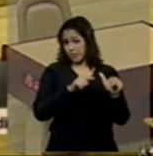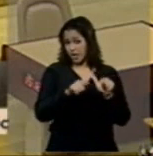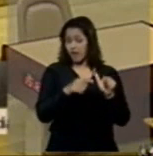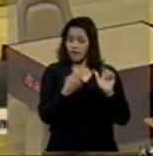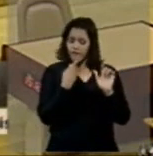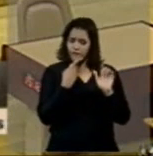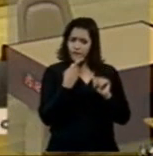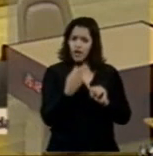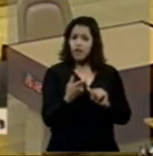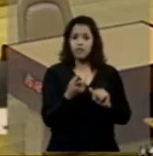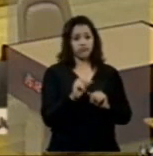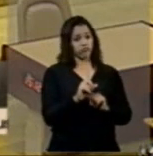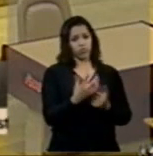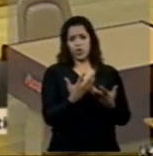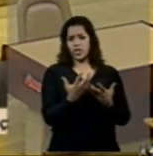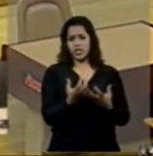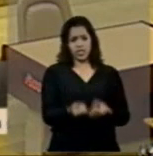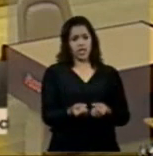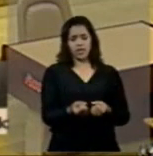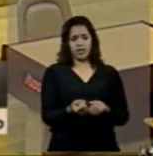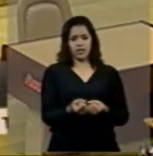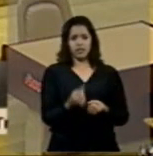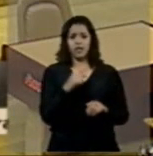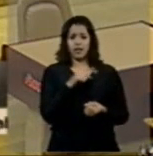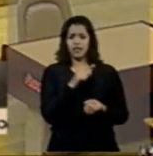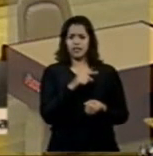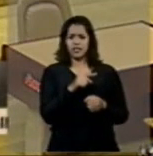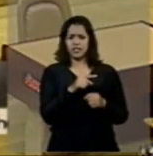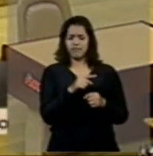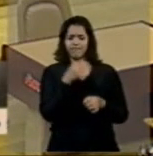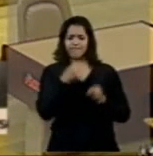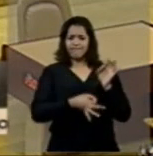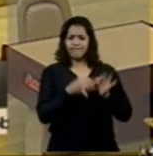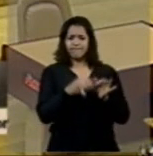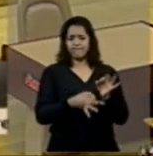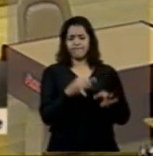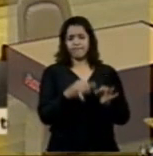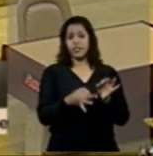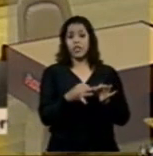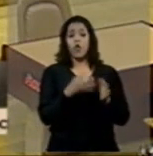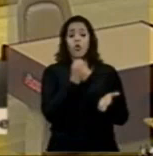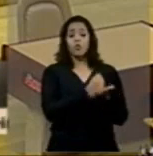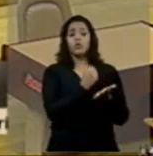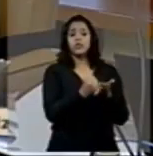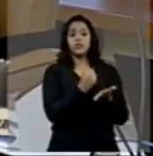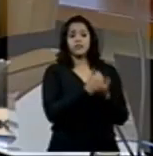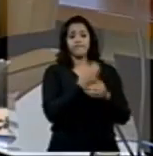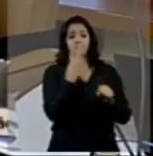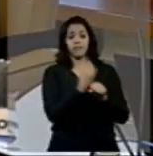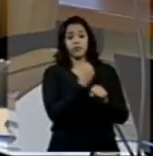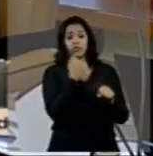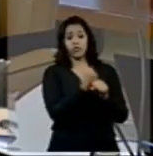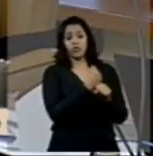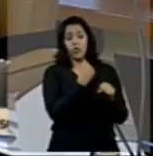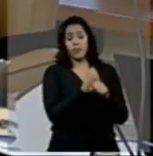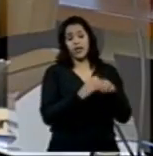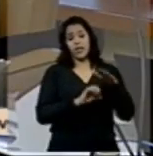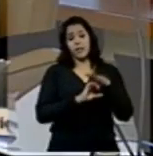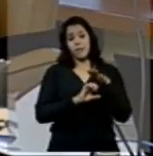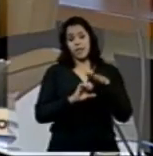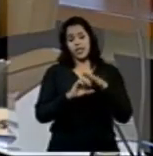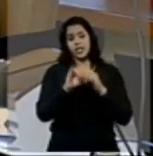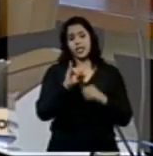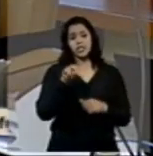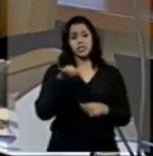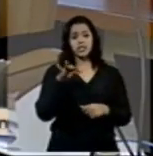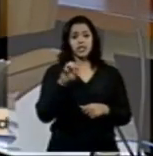declara não aceitável por aquela ordenação jurídica a contratação de mão de obra por empresa interposta